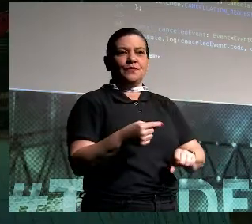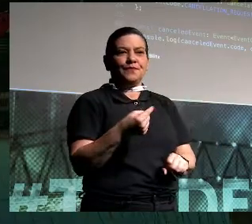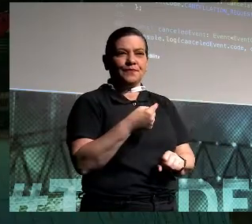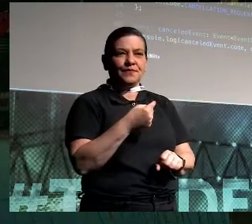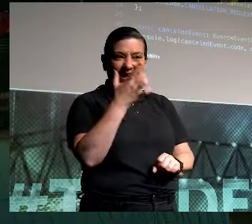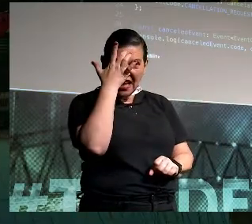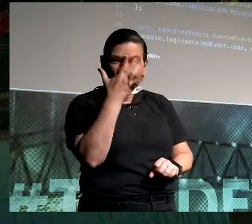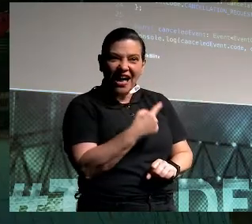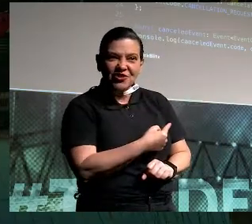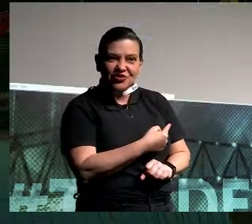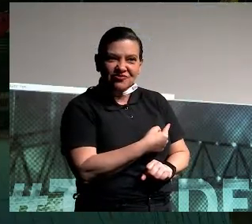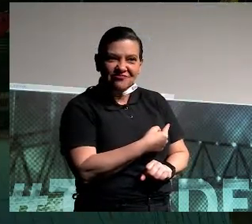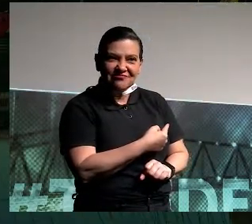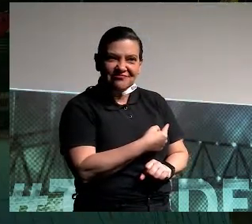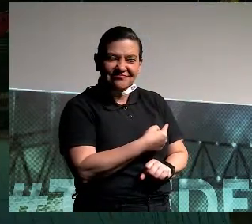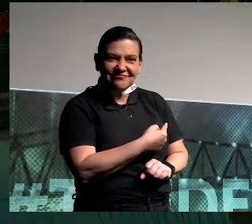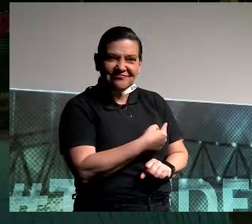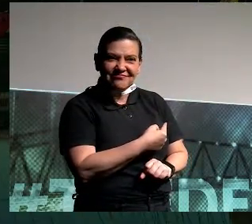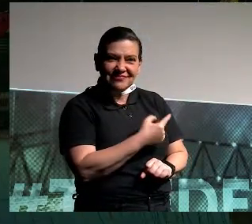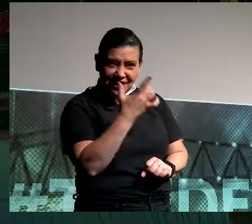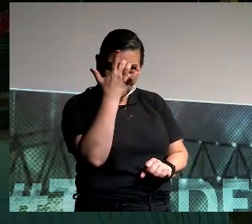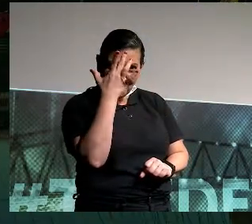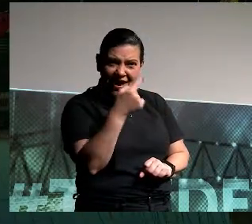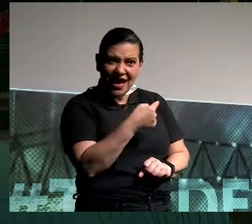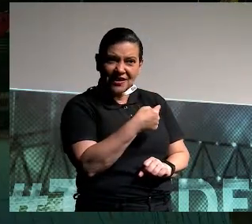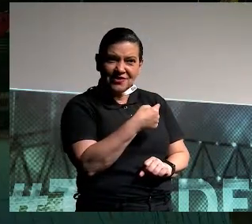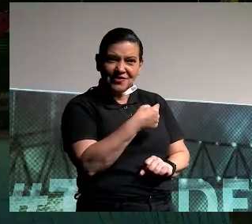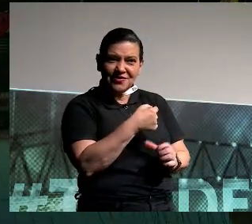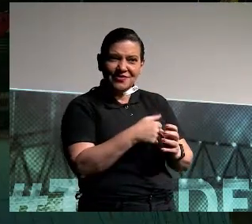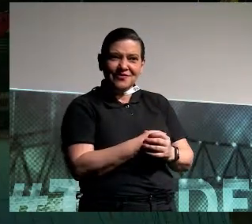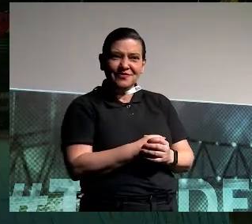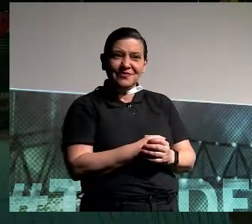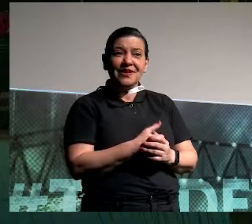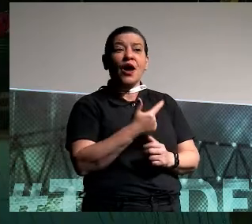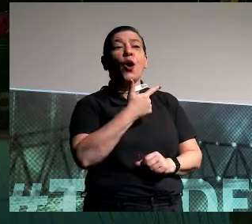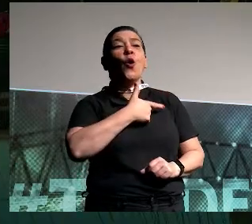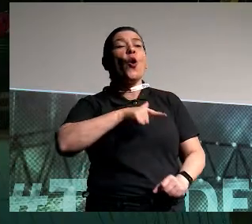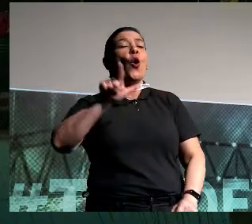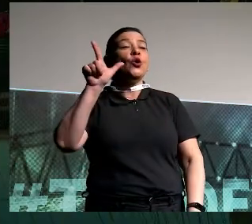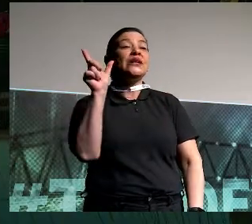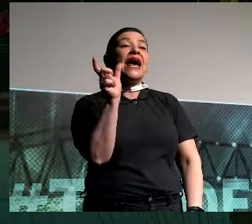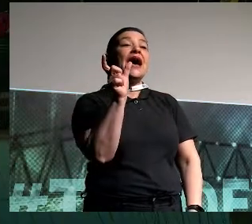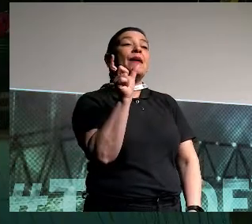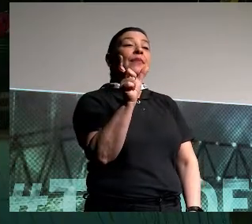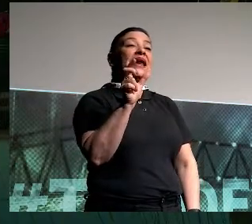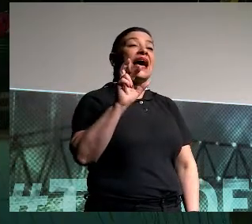Tá fácil? E se a gente começar a falar de recursividade? É uma coisa simples, né?